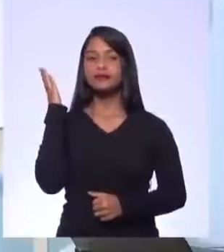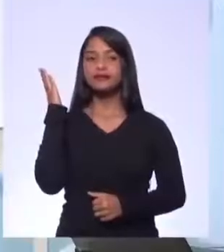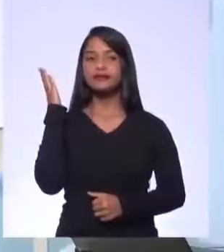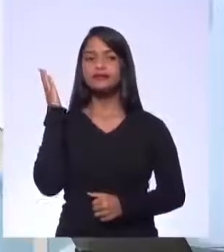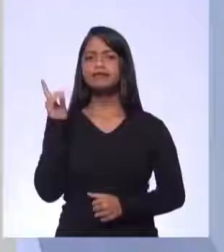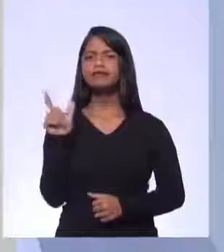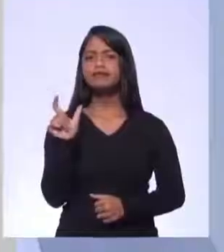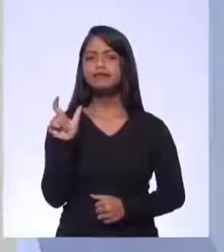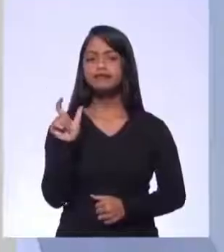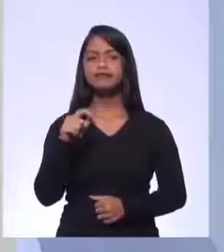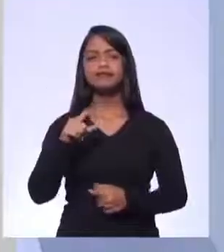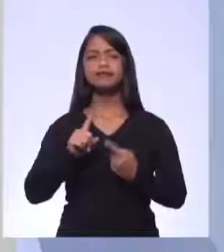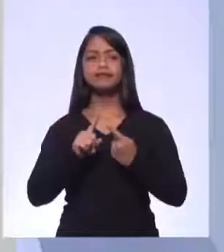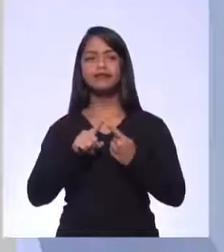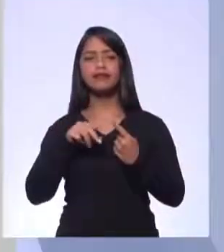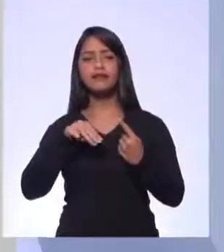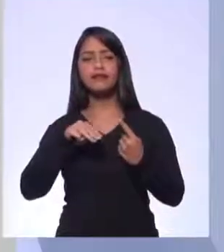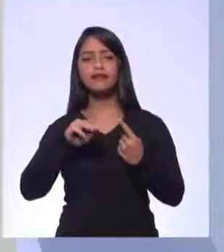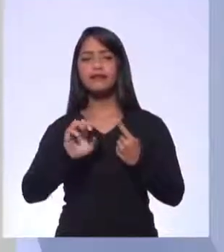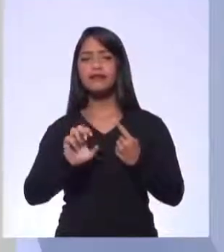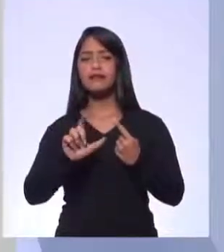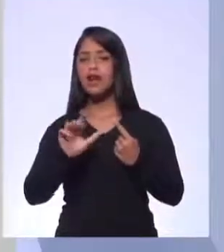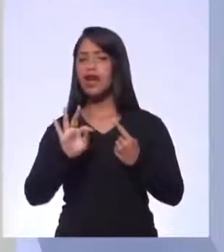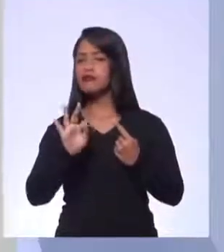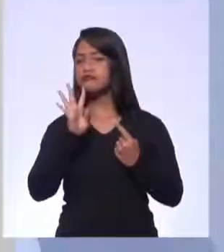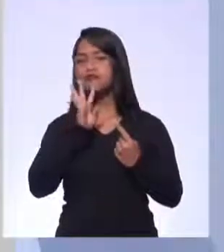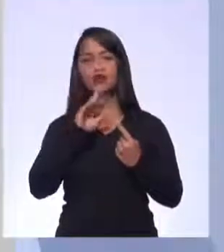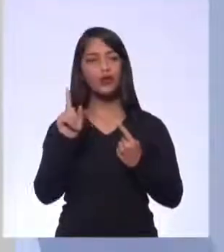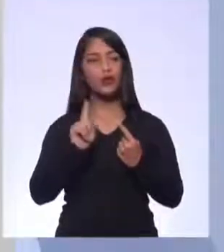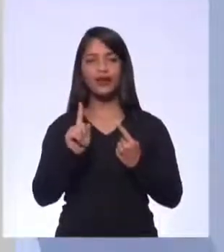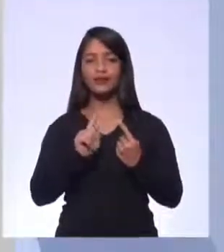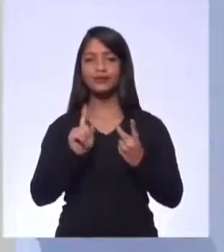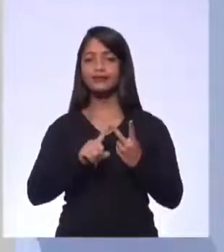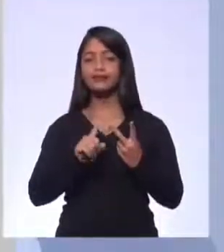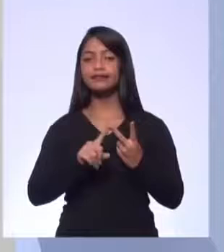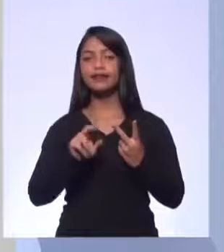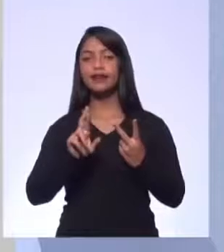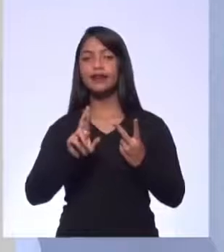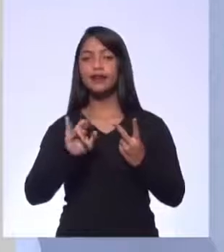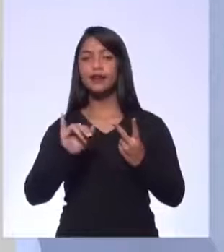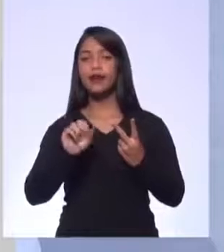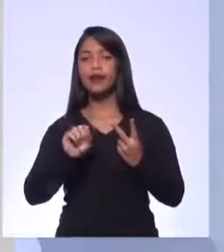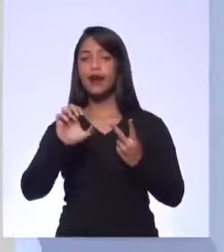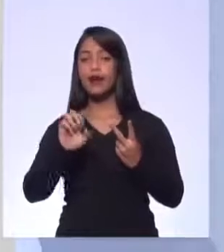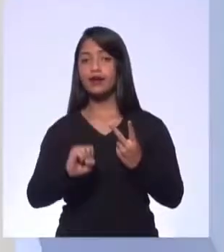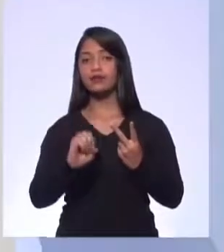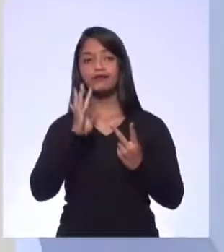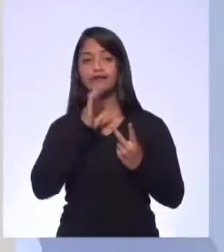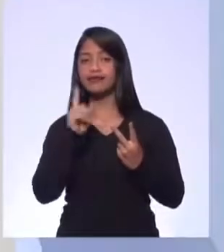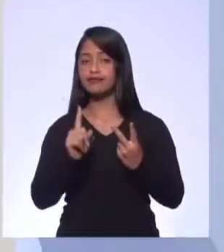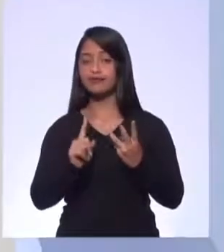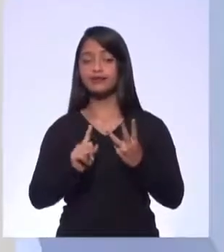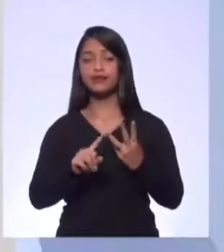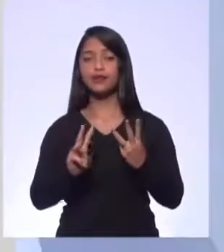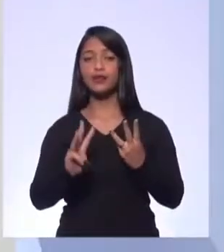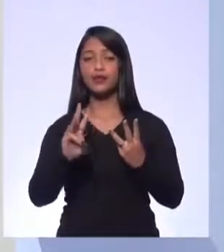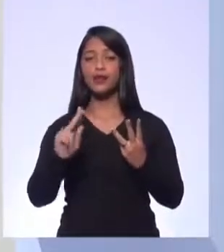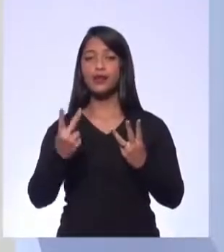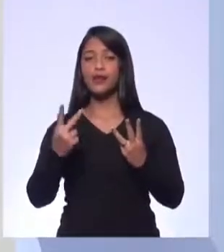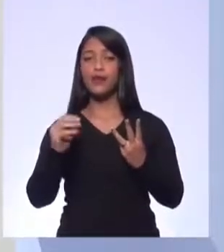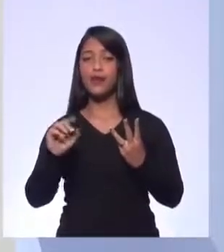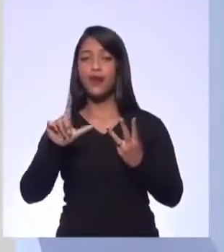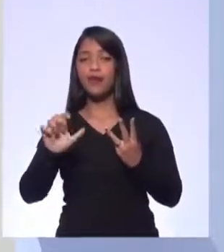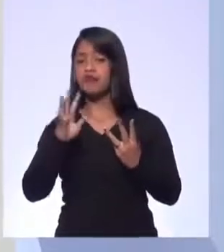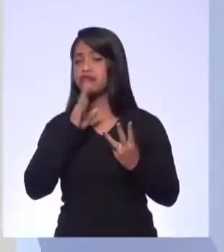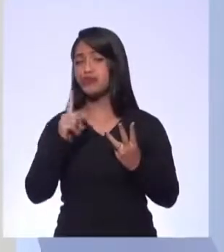palavra melt, não sei qual o significado da palavra rises e não sei o significado da palavra roll. Então, eu vou fazer a